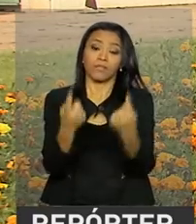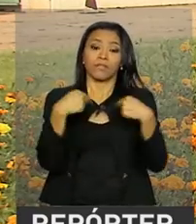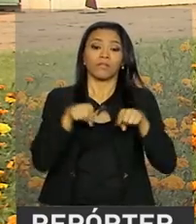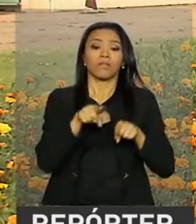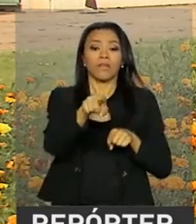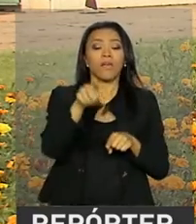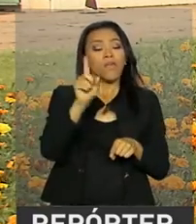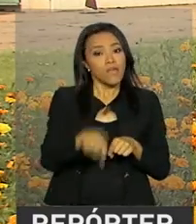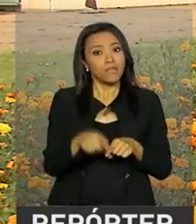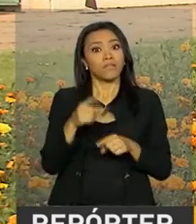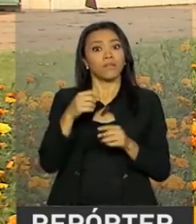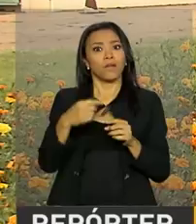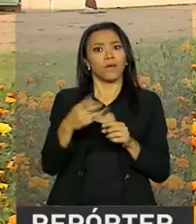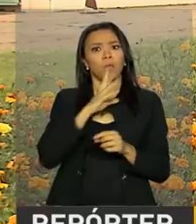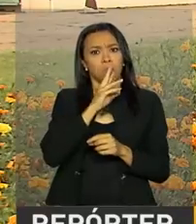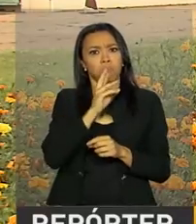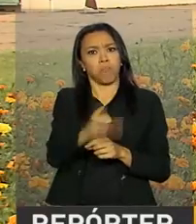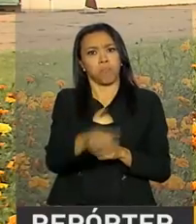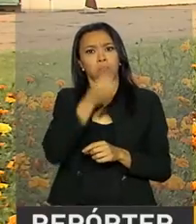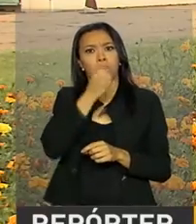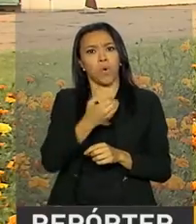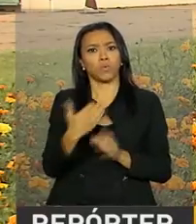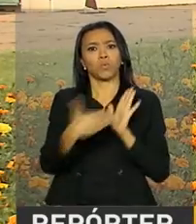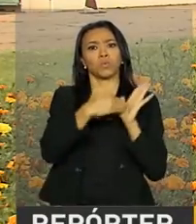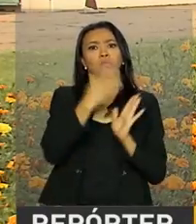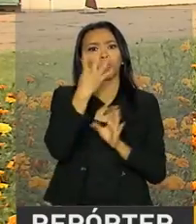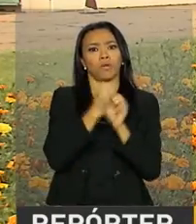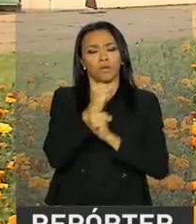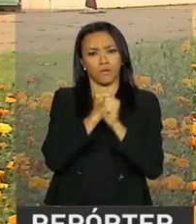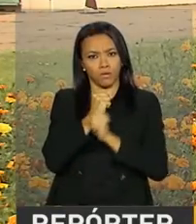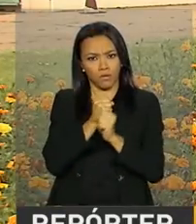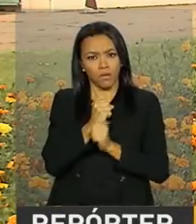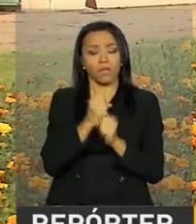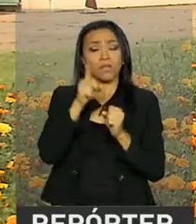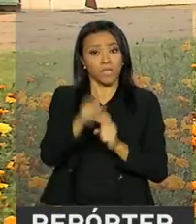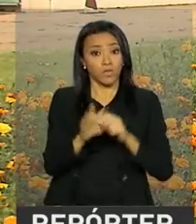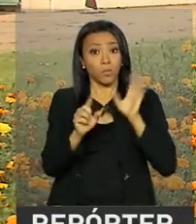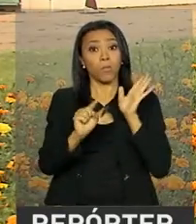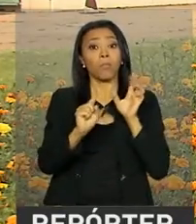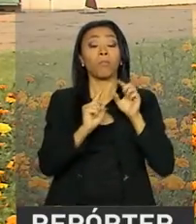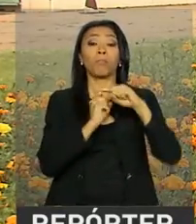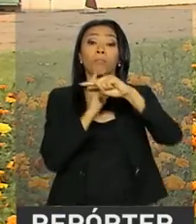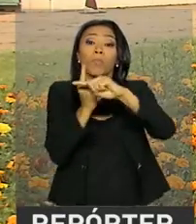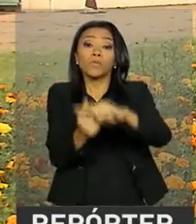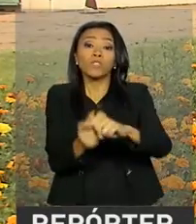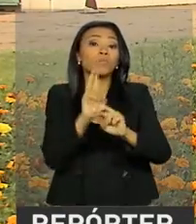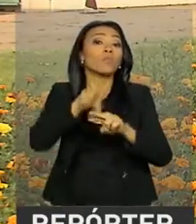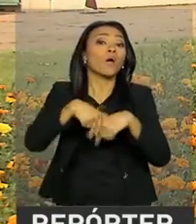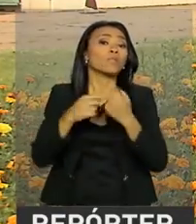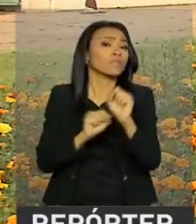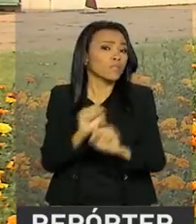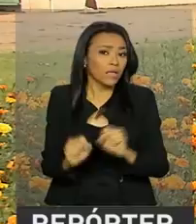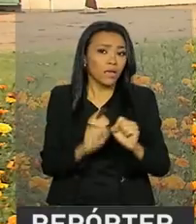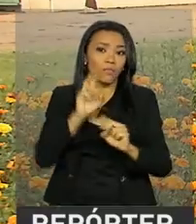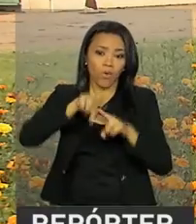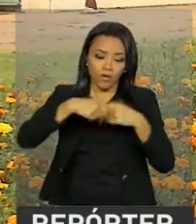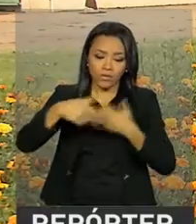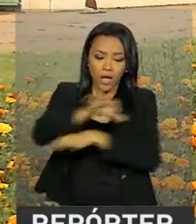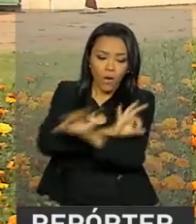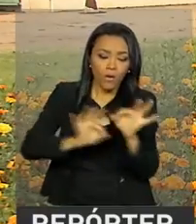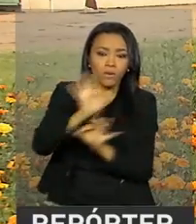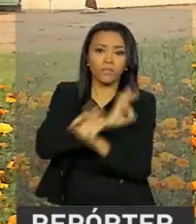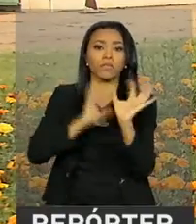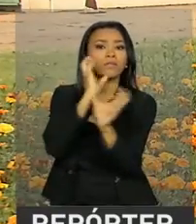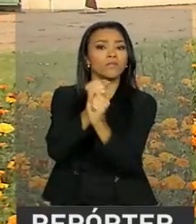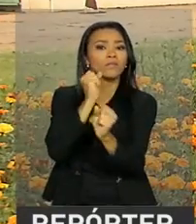dos últimos quatro anos segundo o governo o saldo positivo foi possível com o processo de reorganização das contas públicas